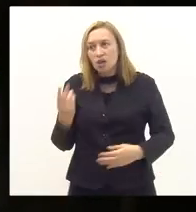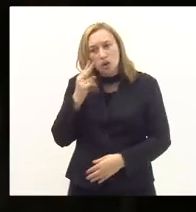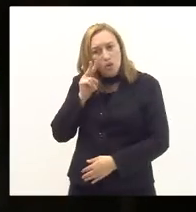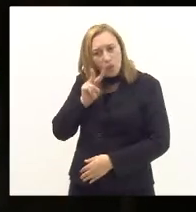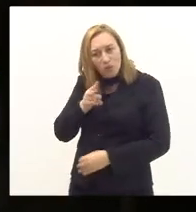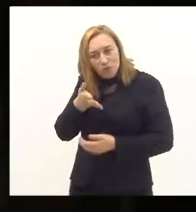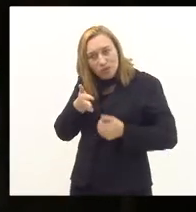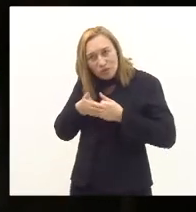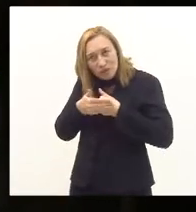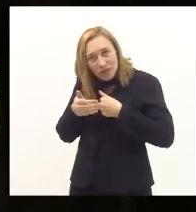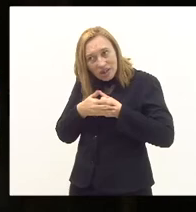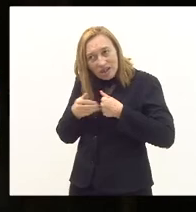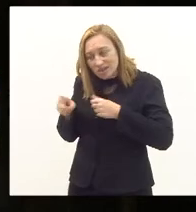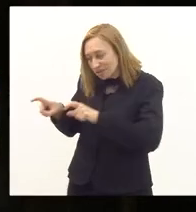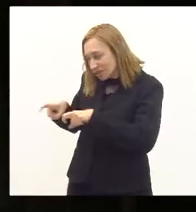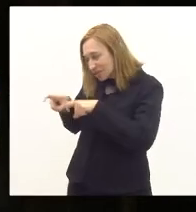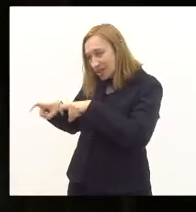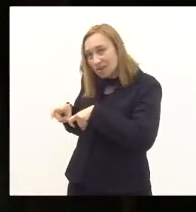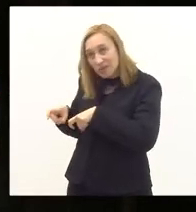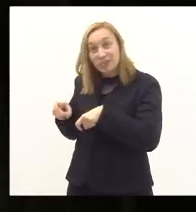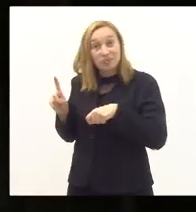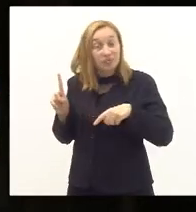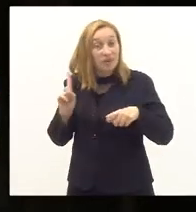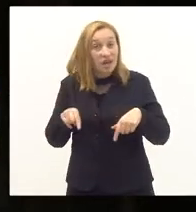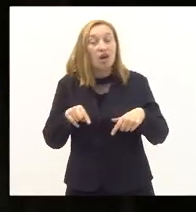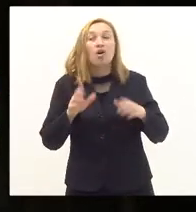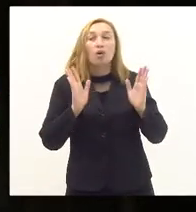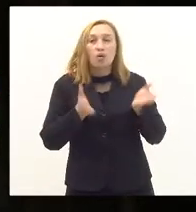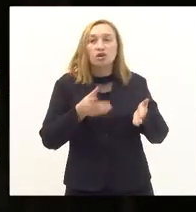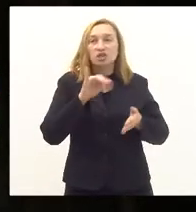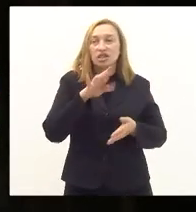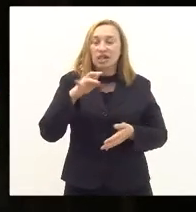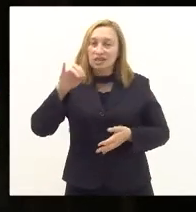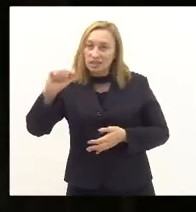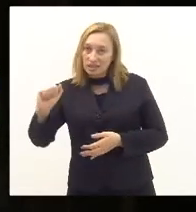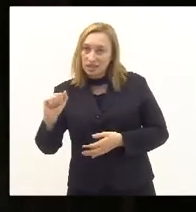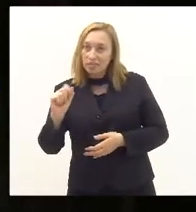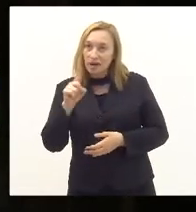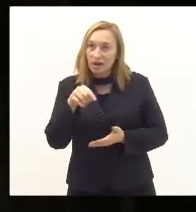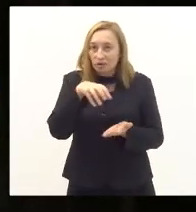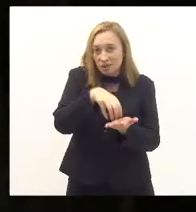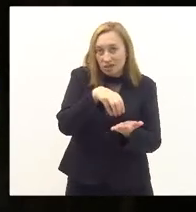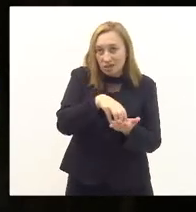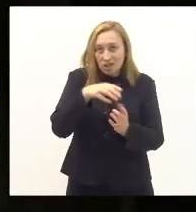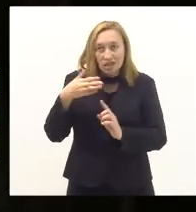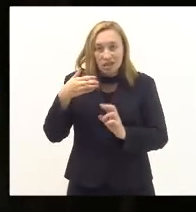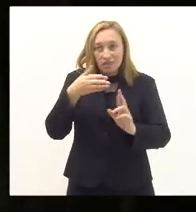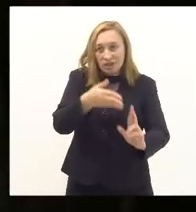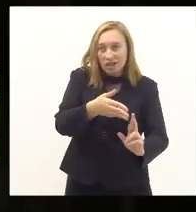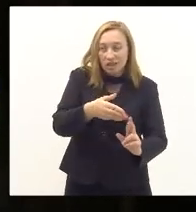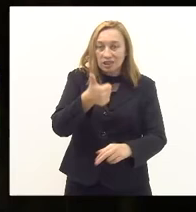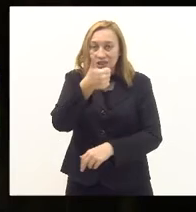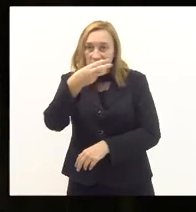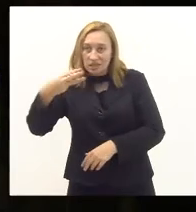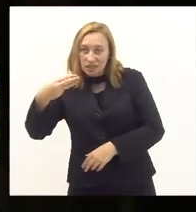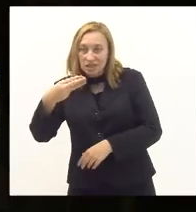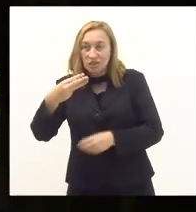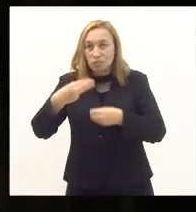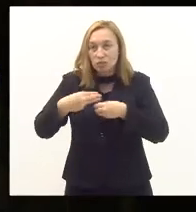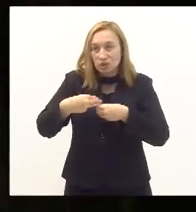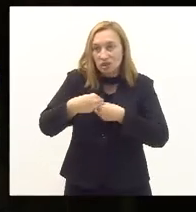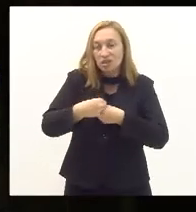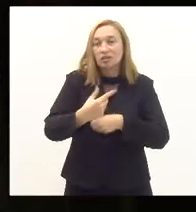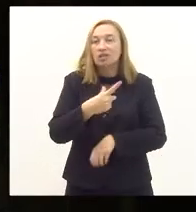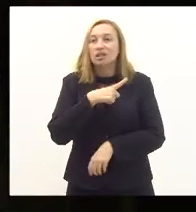com carinho para o interior. Né? Hoje, Miracema ela é um centro de referência de 13 municípios.